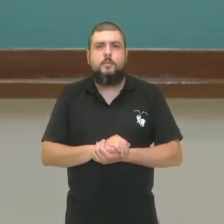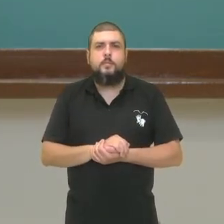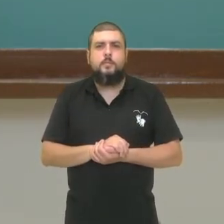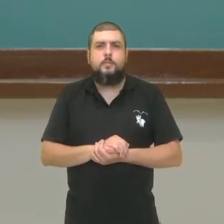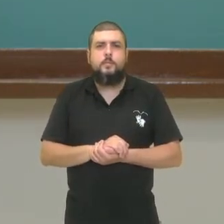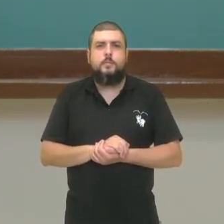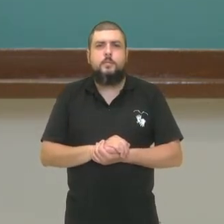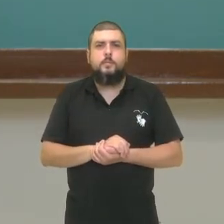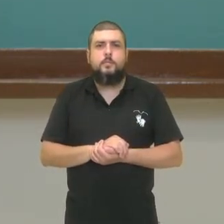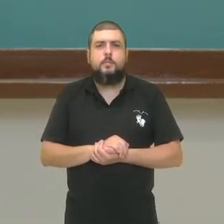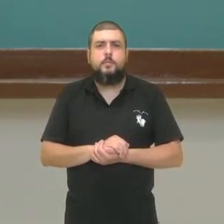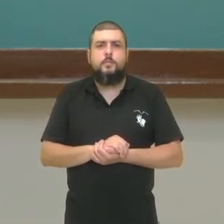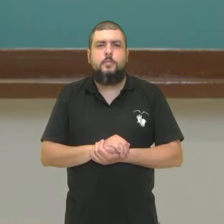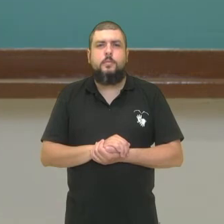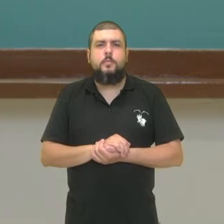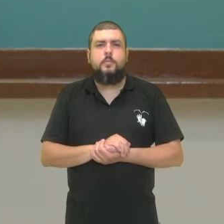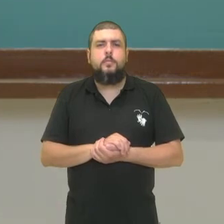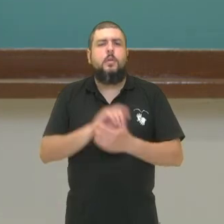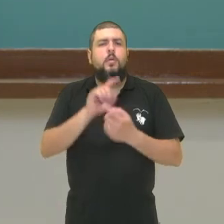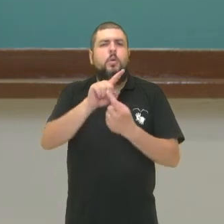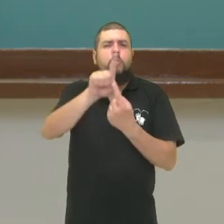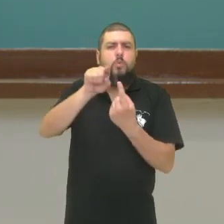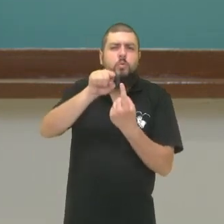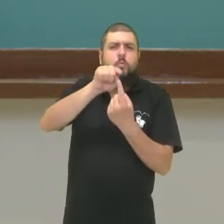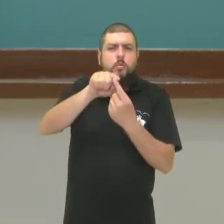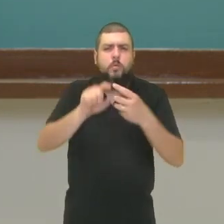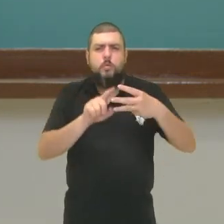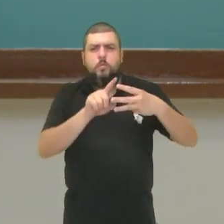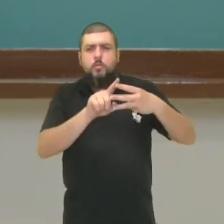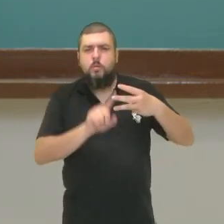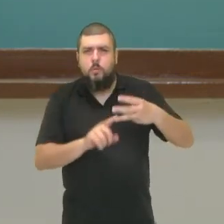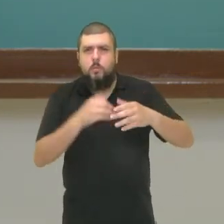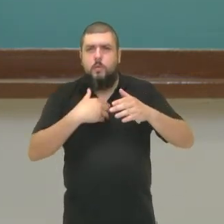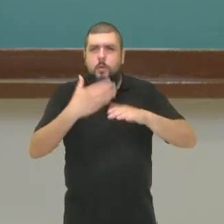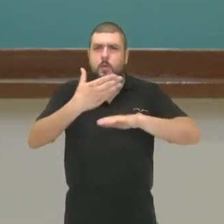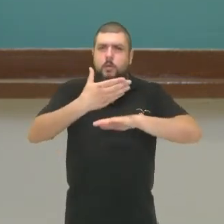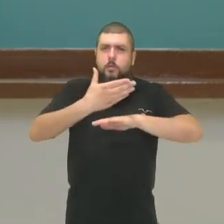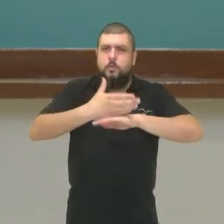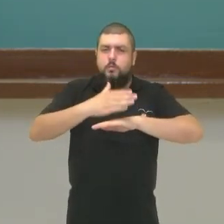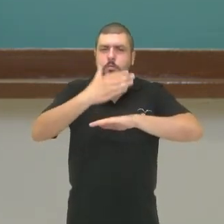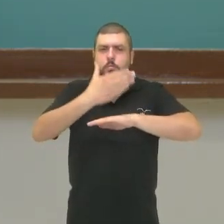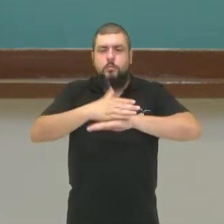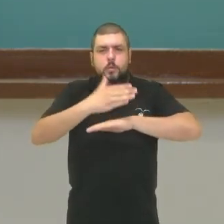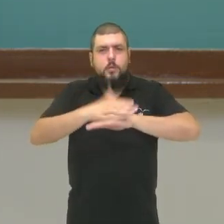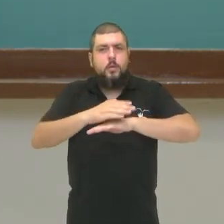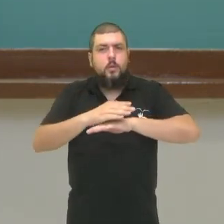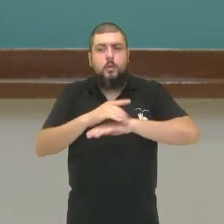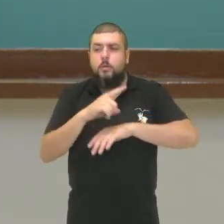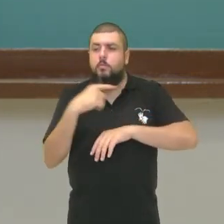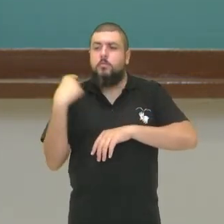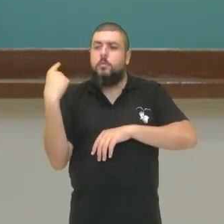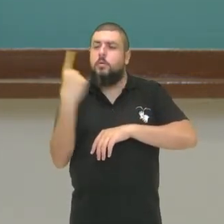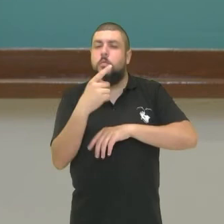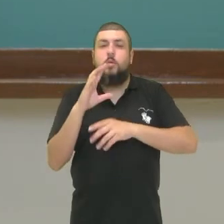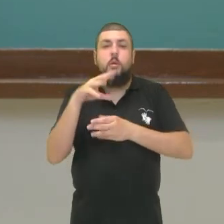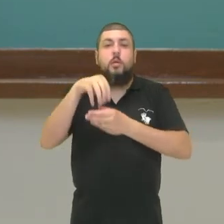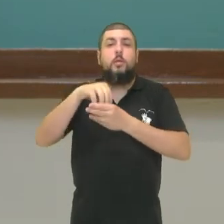E quais são os objetivos dessas atividades, né, entre nós aí na